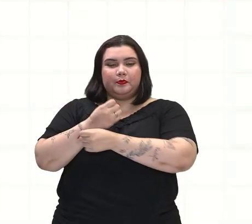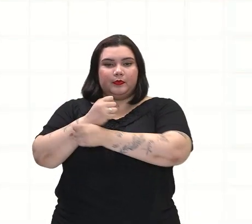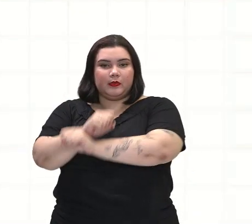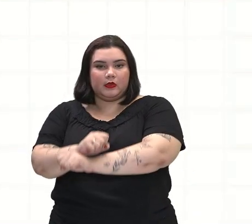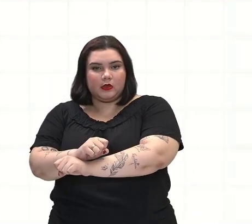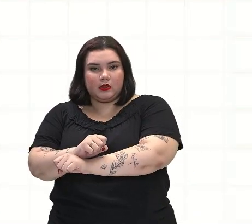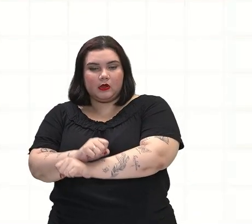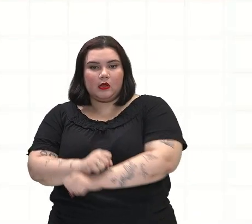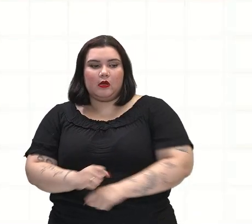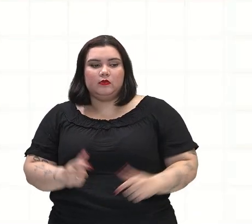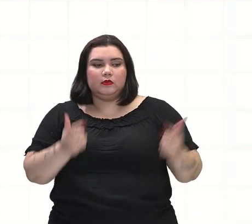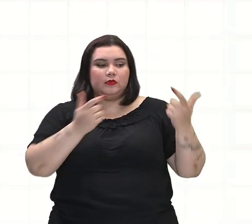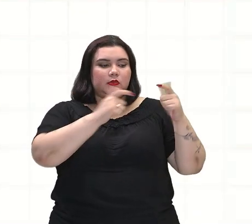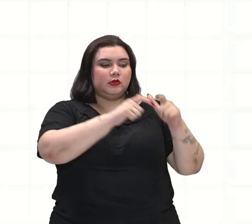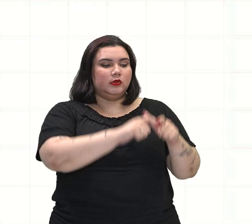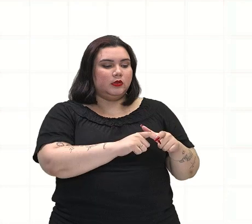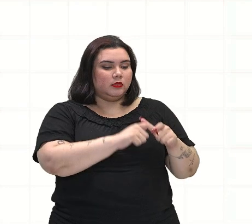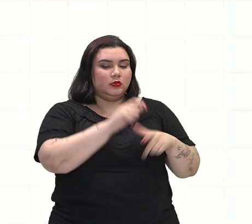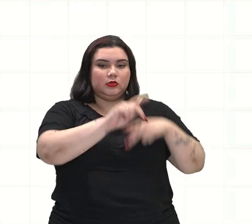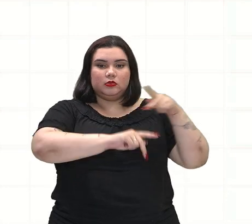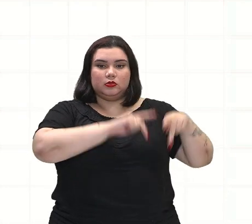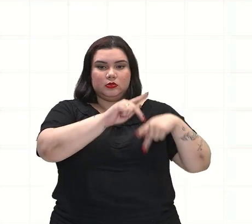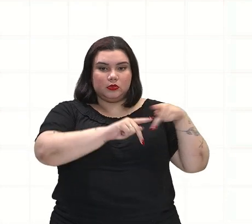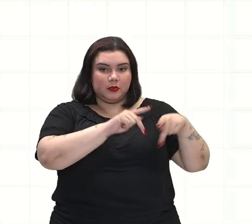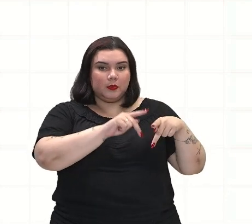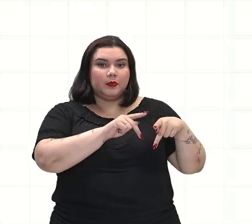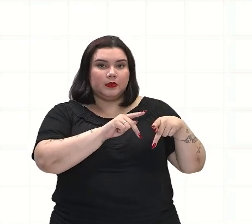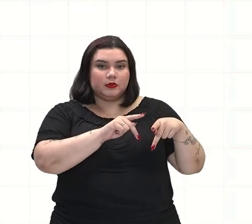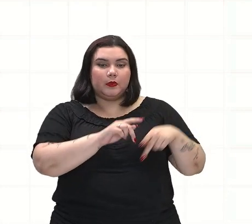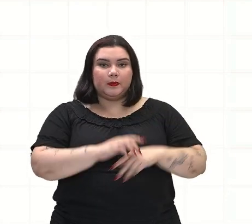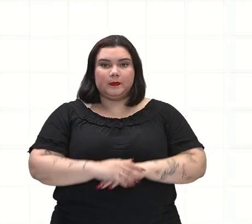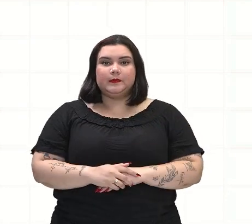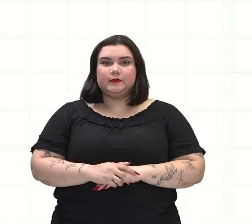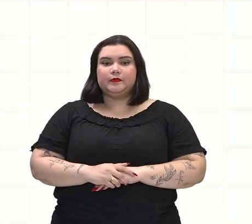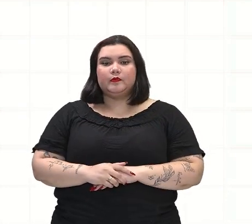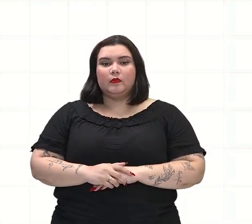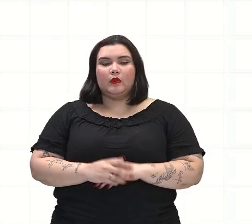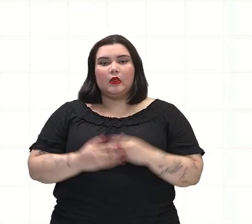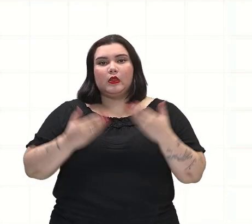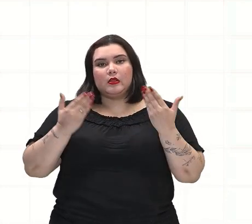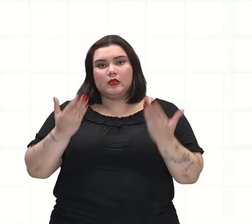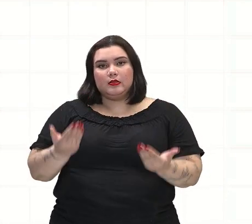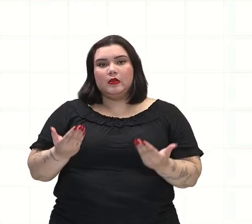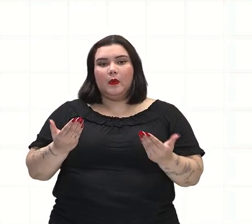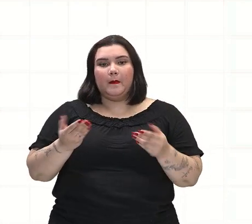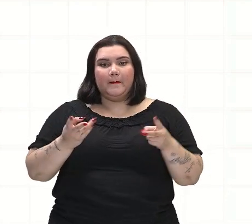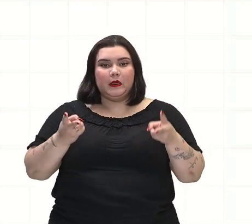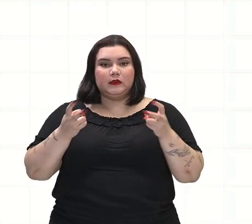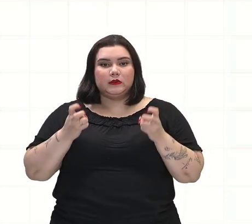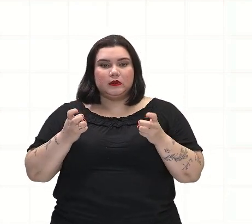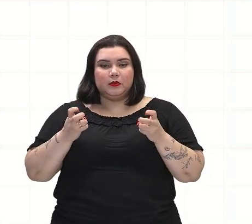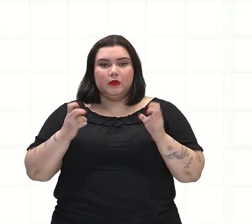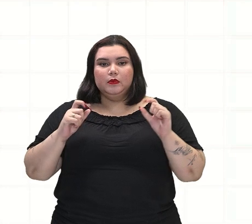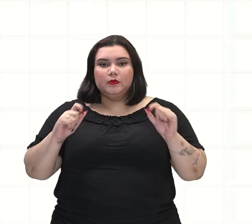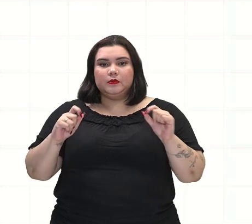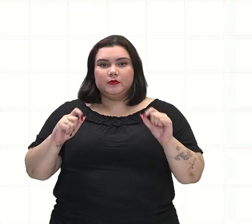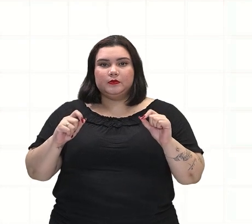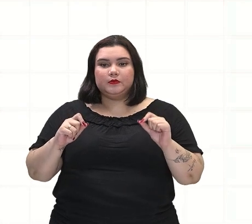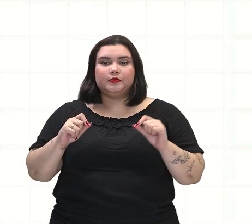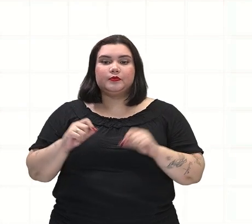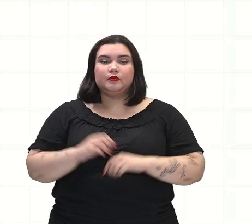explorada por uma pequena elite branca. E isso gerará, né, o